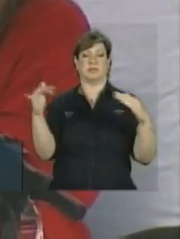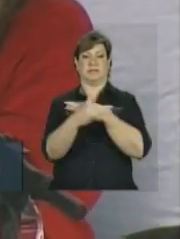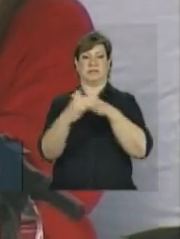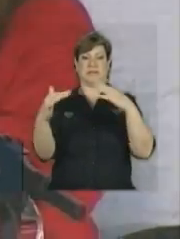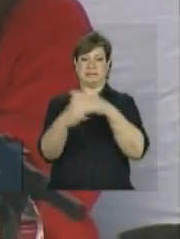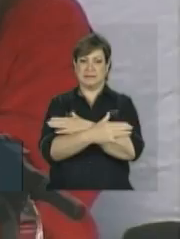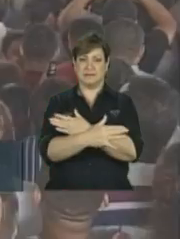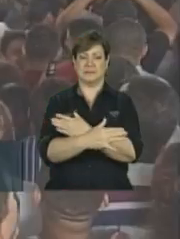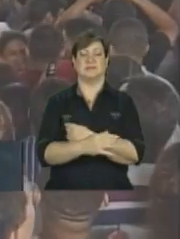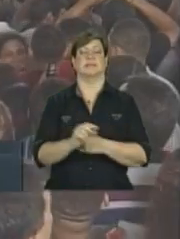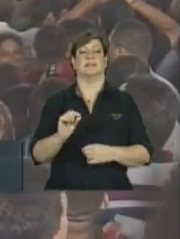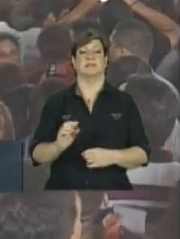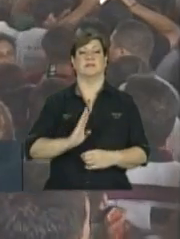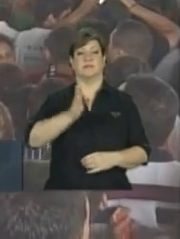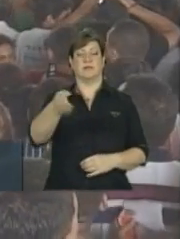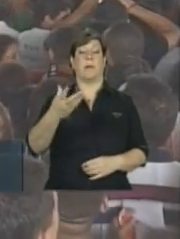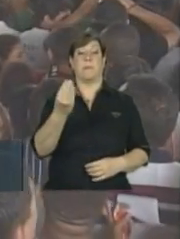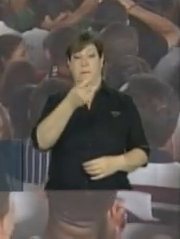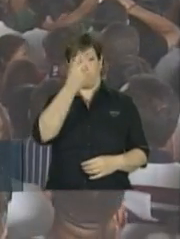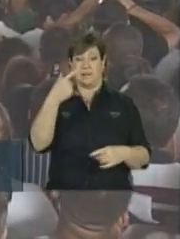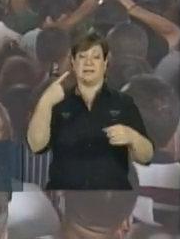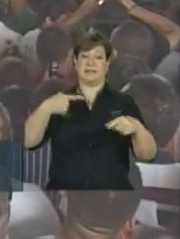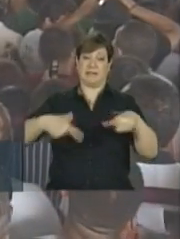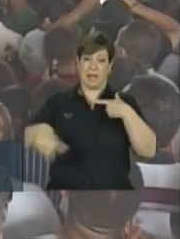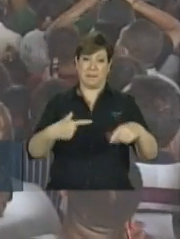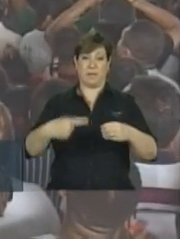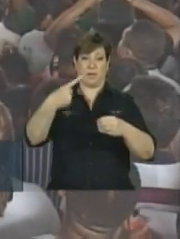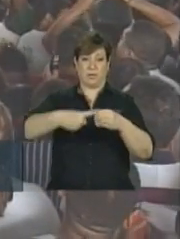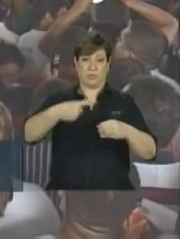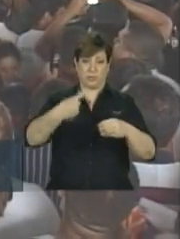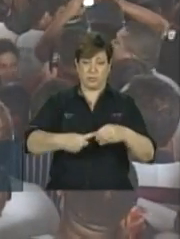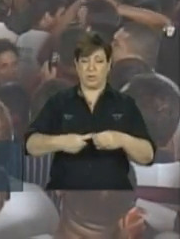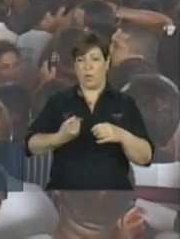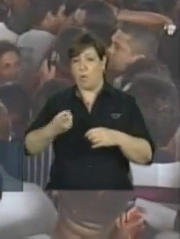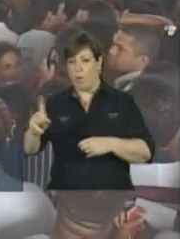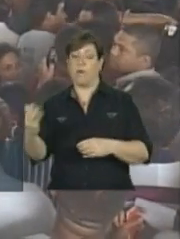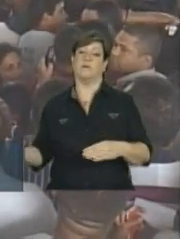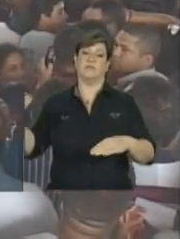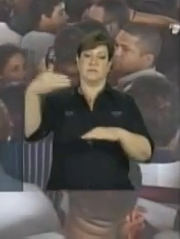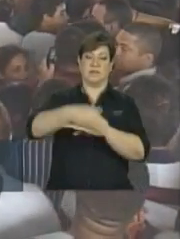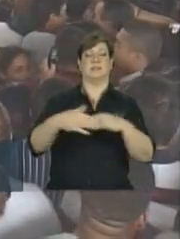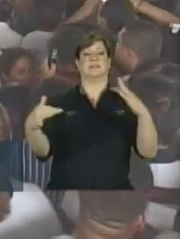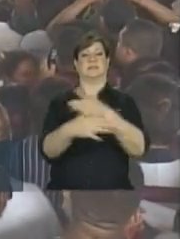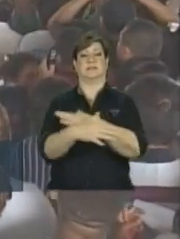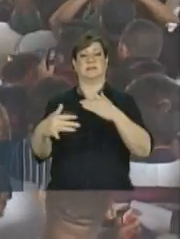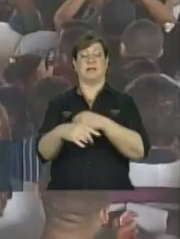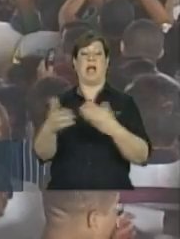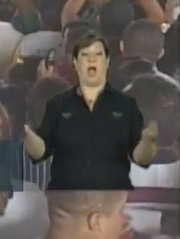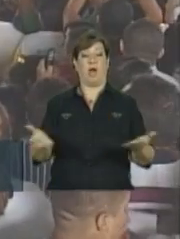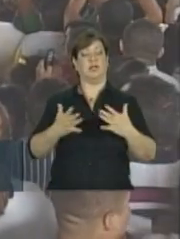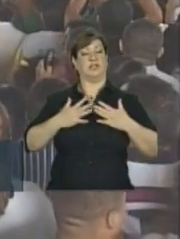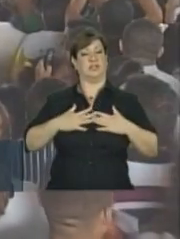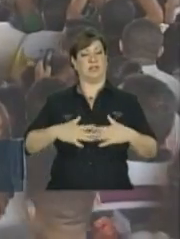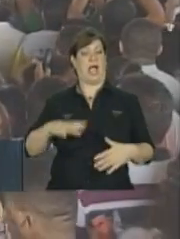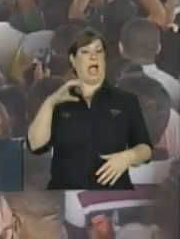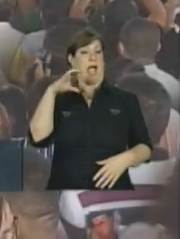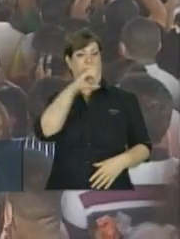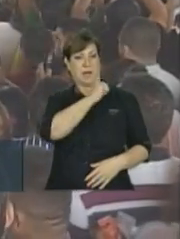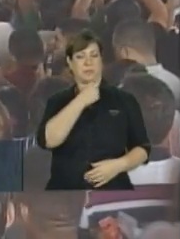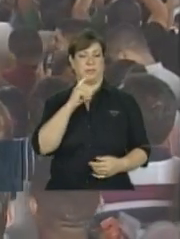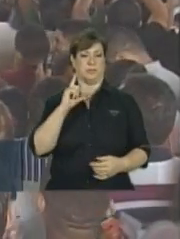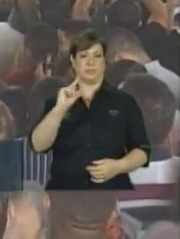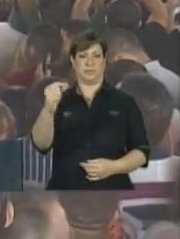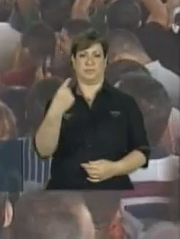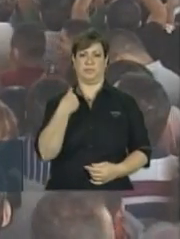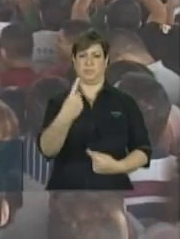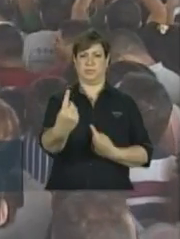em Fortaleza, e saber que a partir de agora, mais conforto, mais agilidade